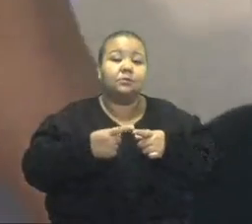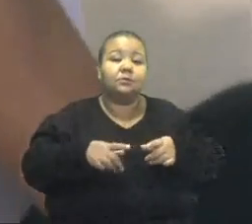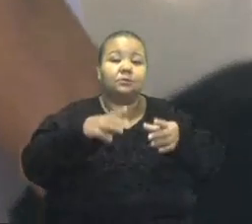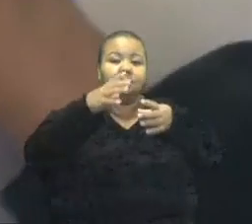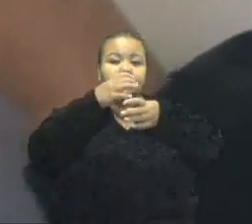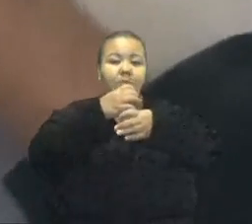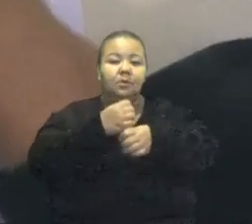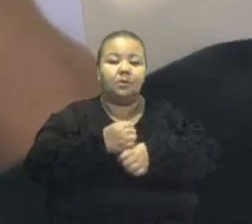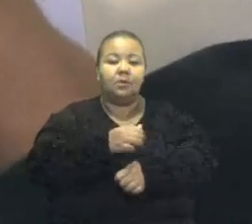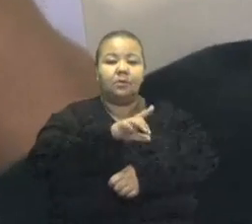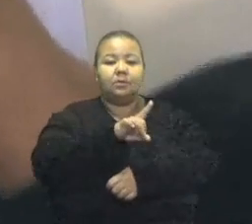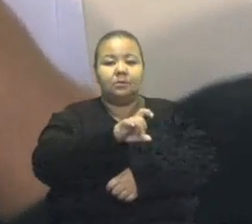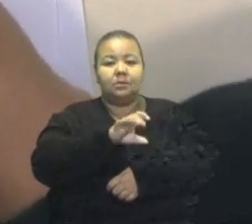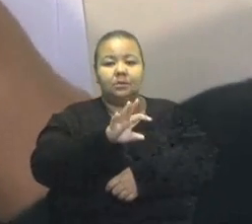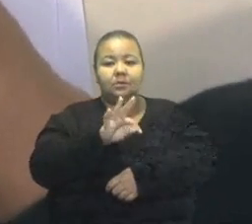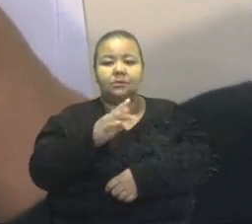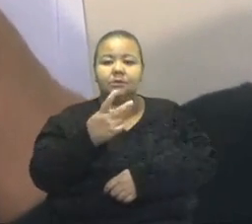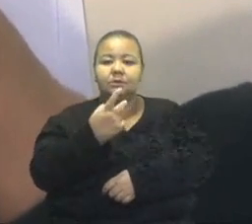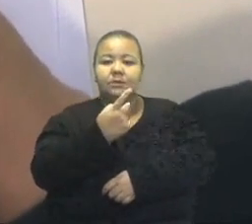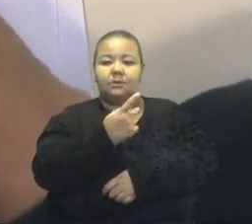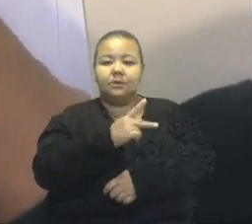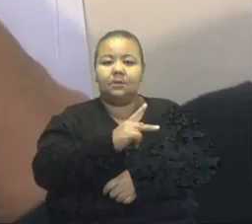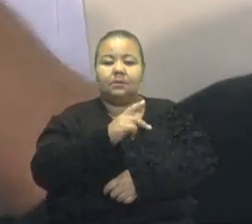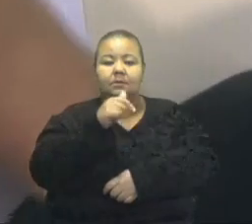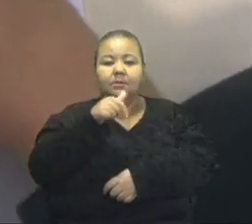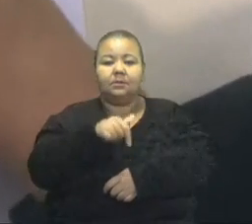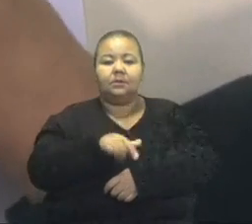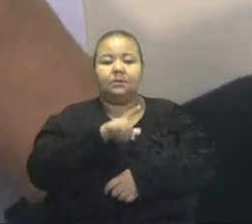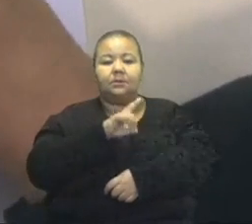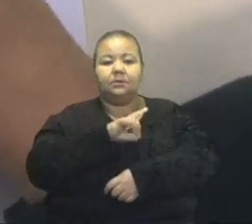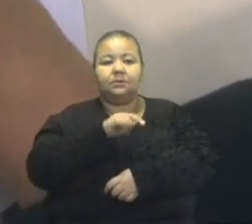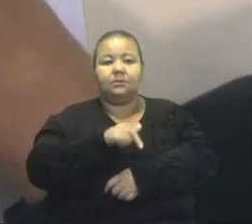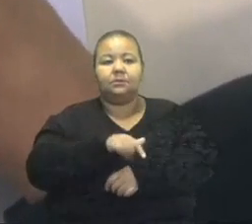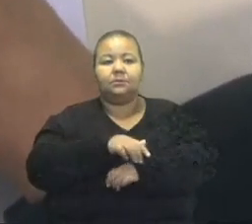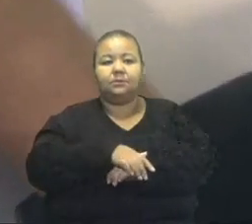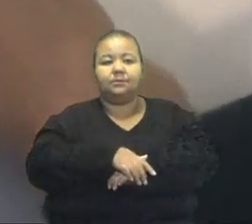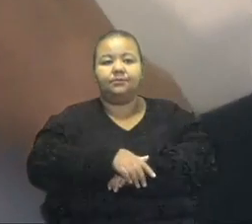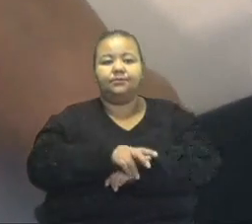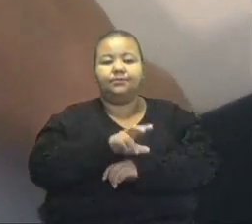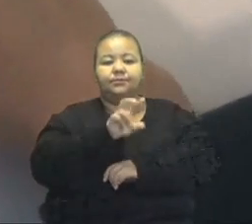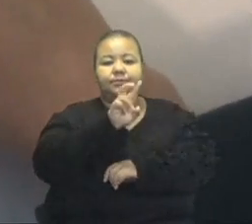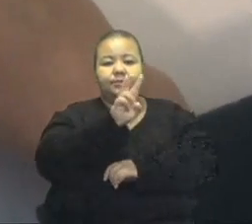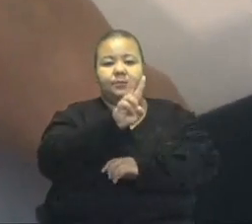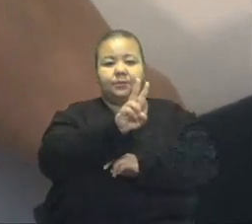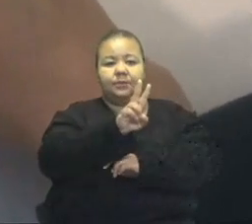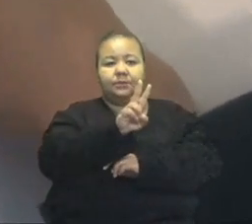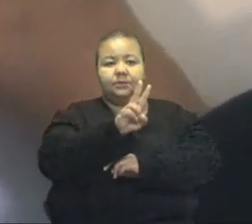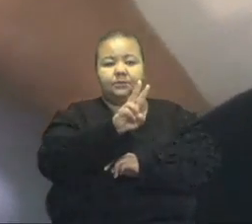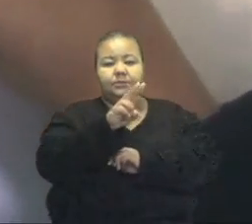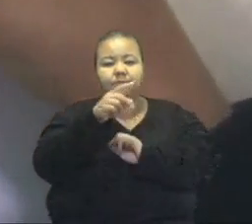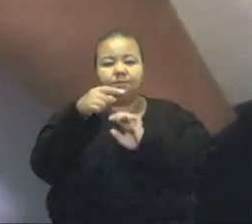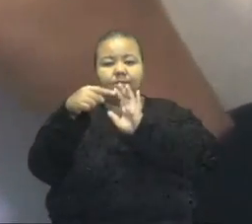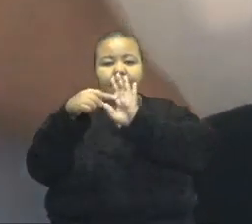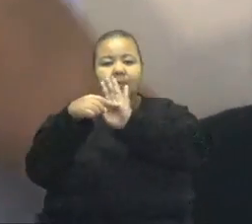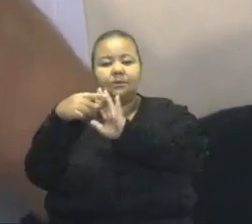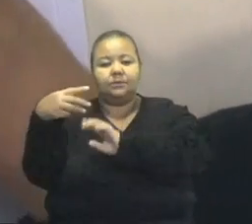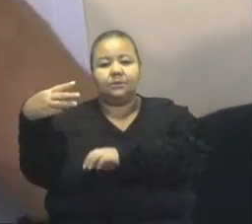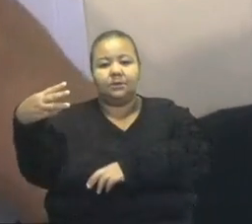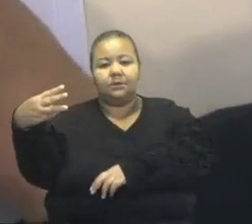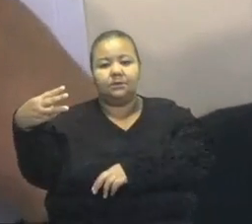calculando o nosso determinante dela, aqui nós temos 2, menos